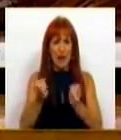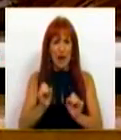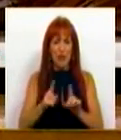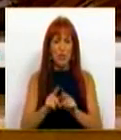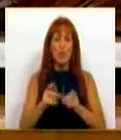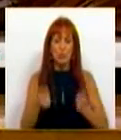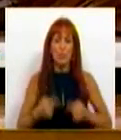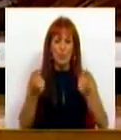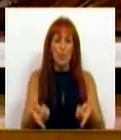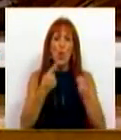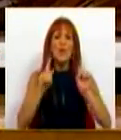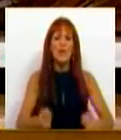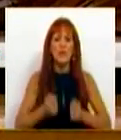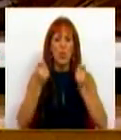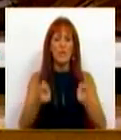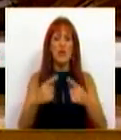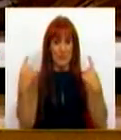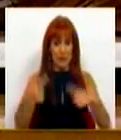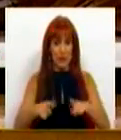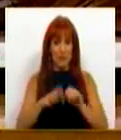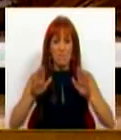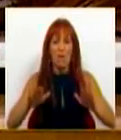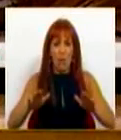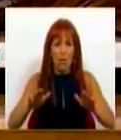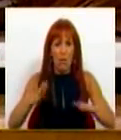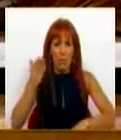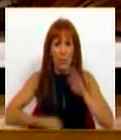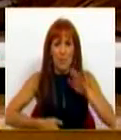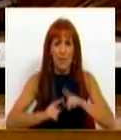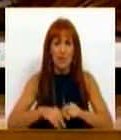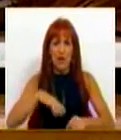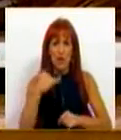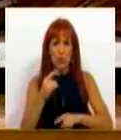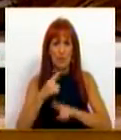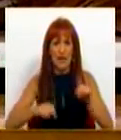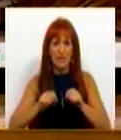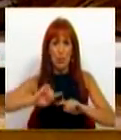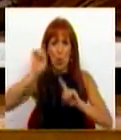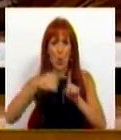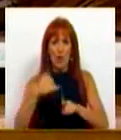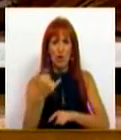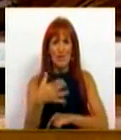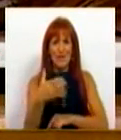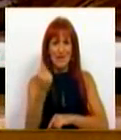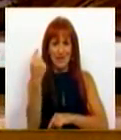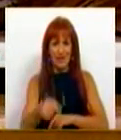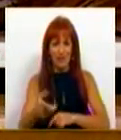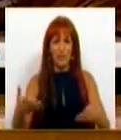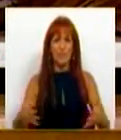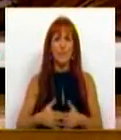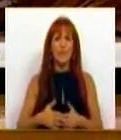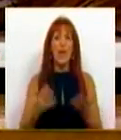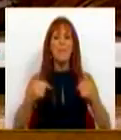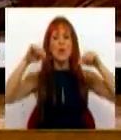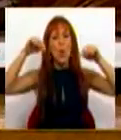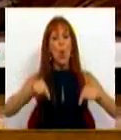O relançamento do investimento, que teve uma paragem abrupta na segunda metade de 2015.